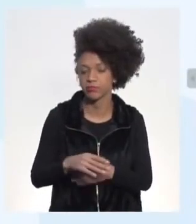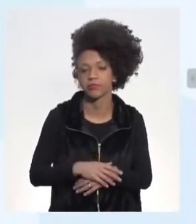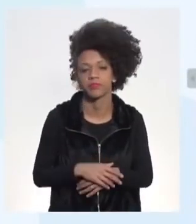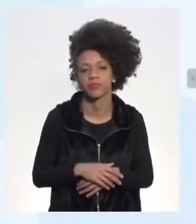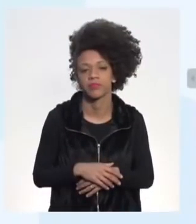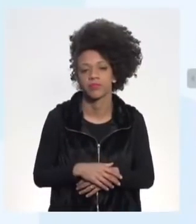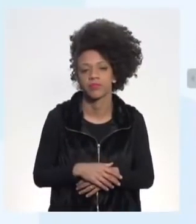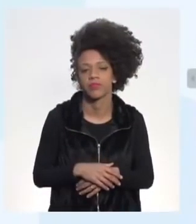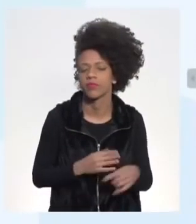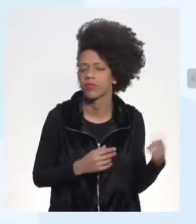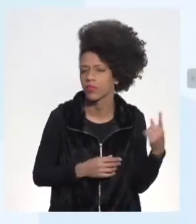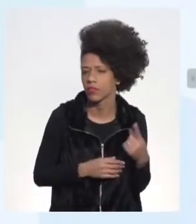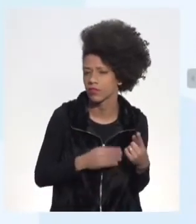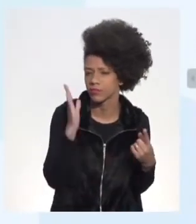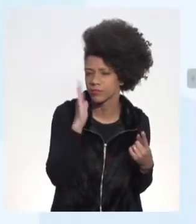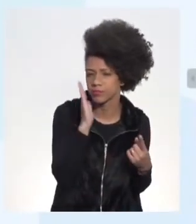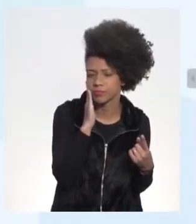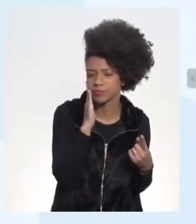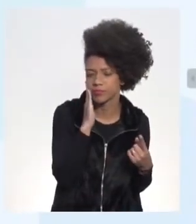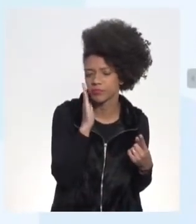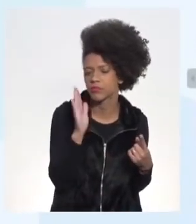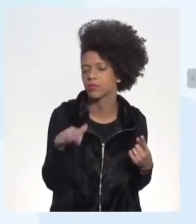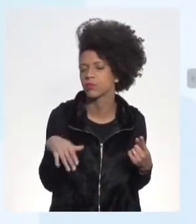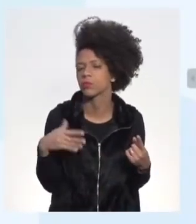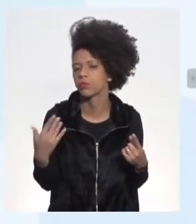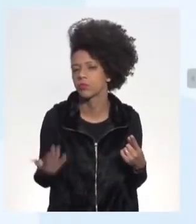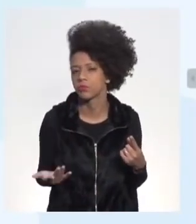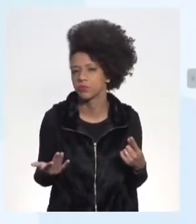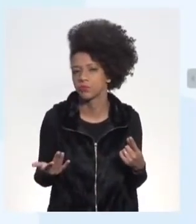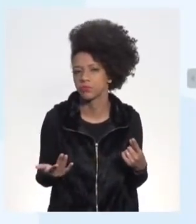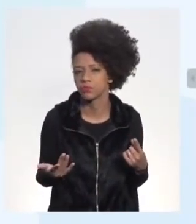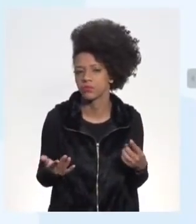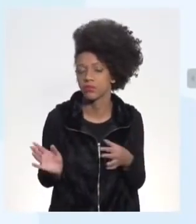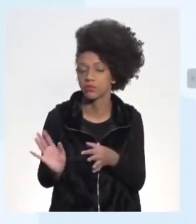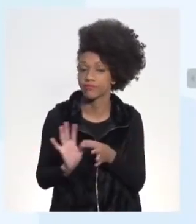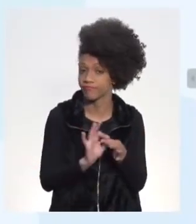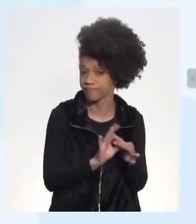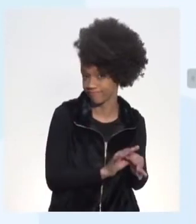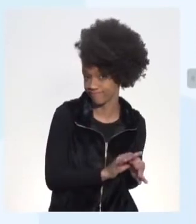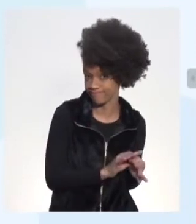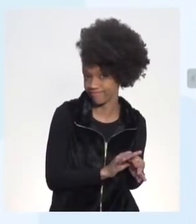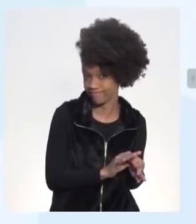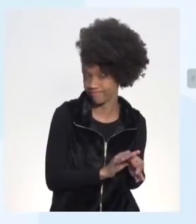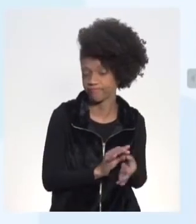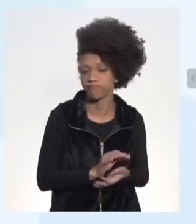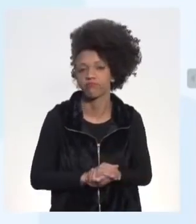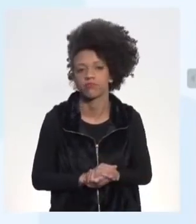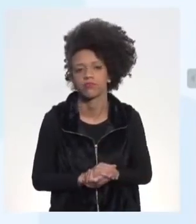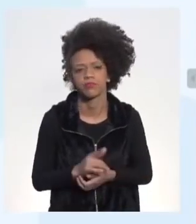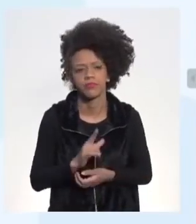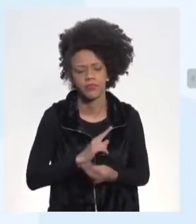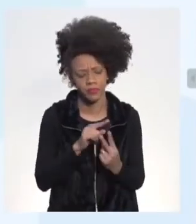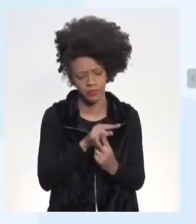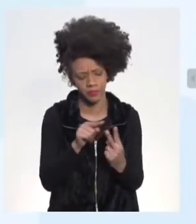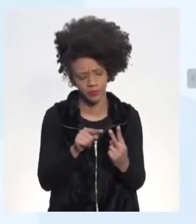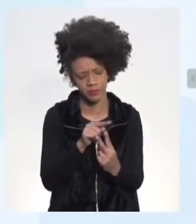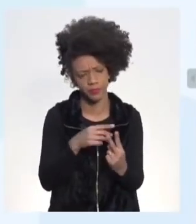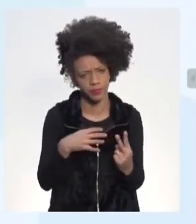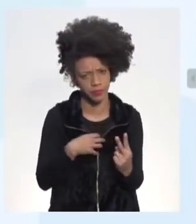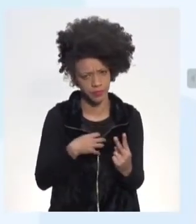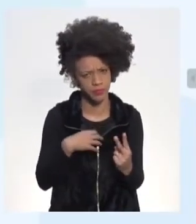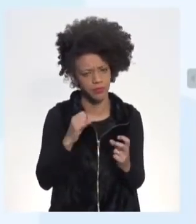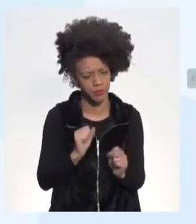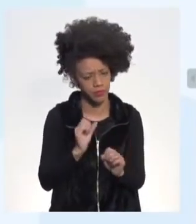coisa que eu tenho que saber, qual que é essa relação? Eu tenho 2 formas que eu poderia fazer